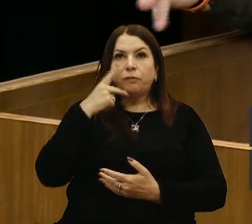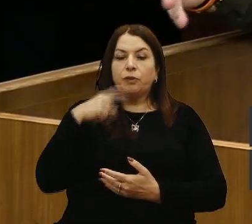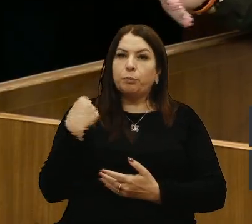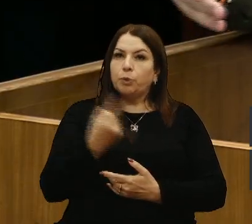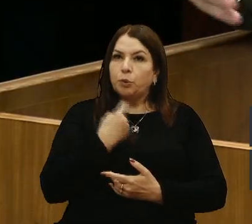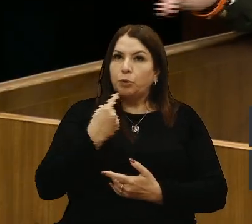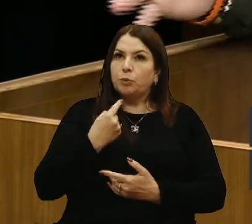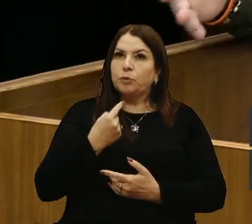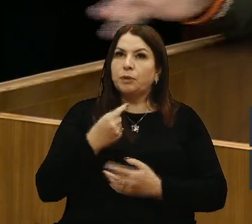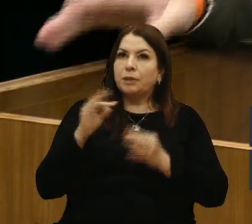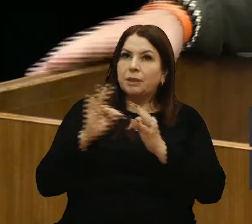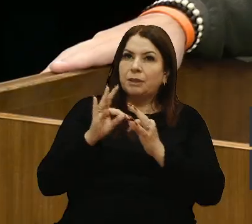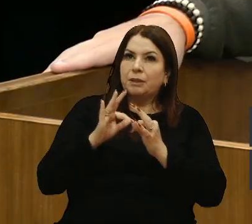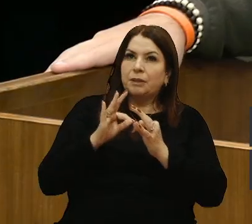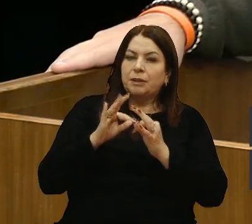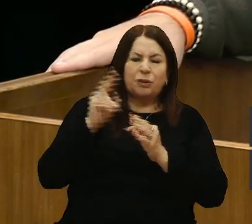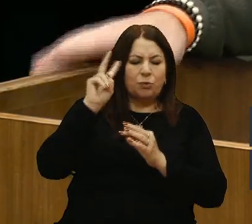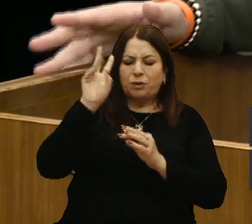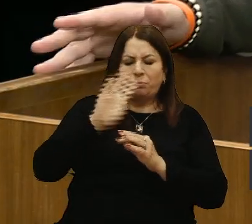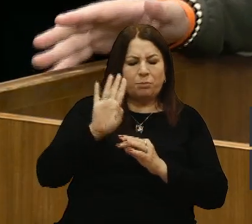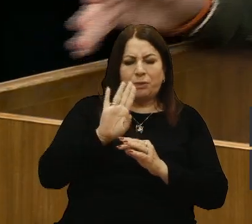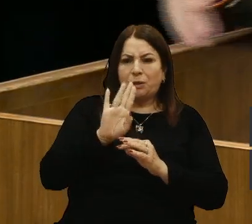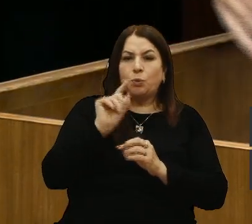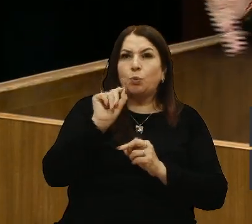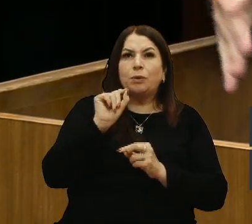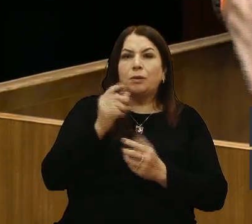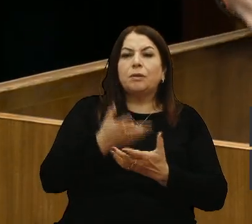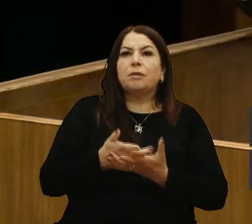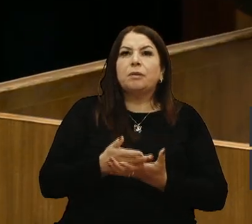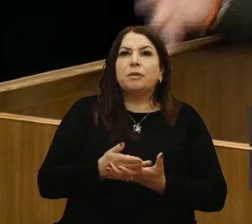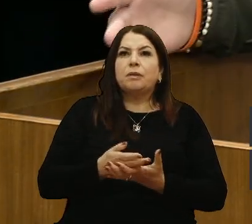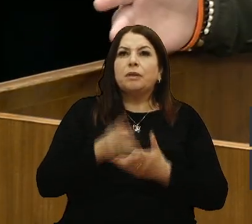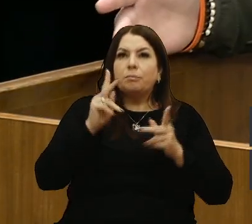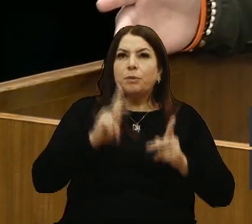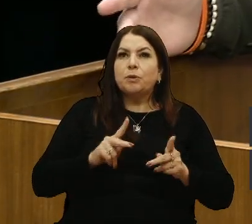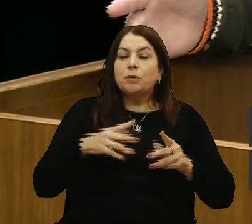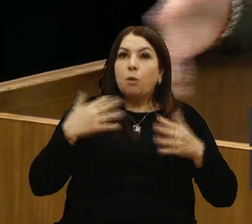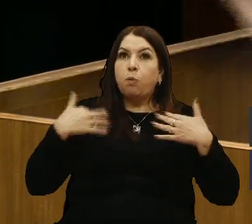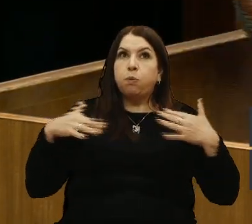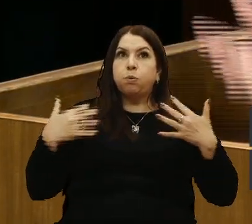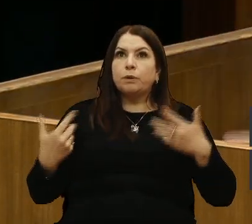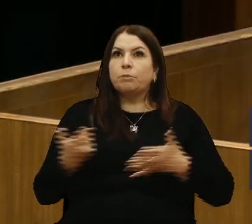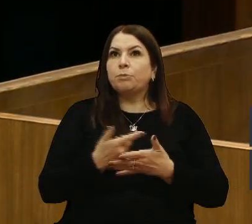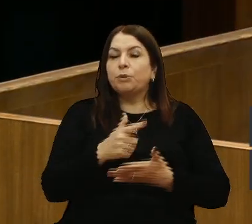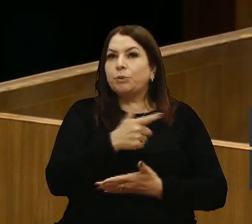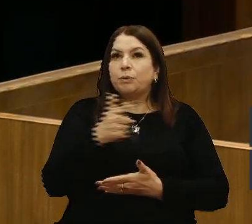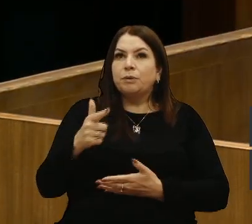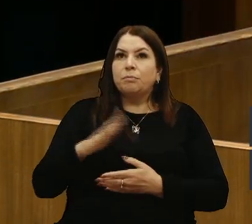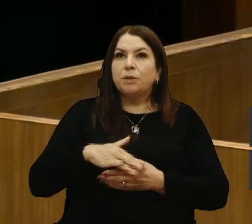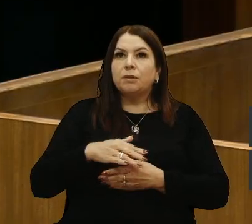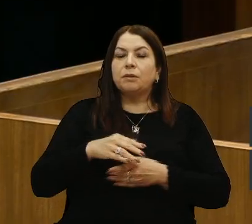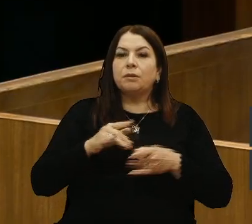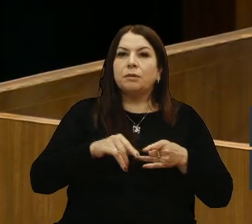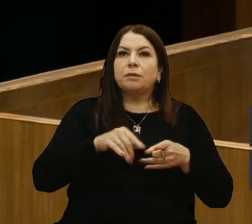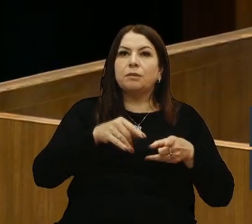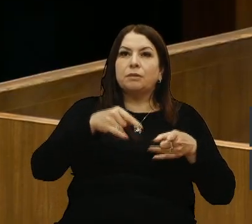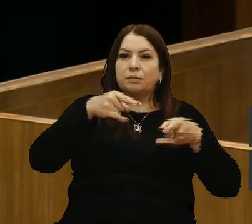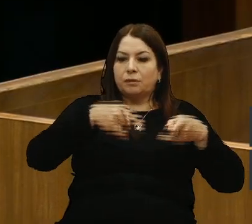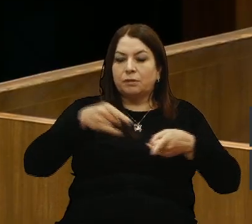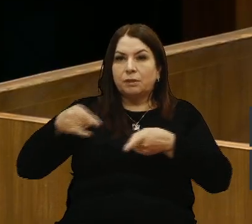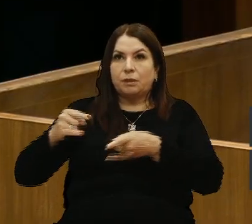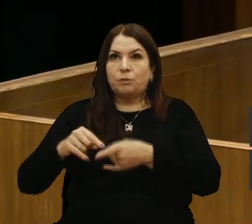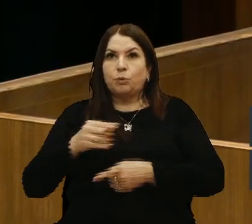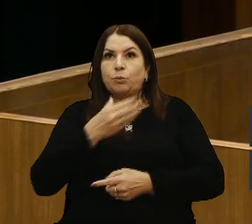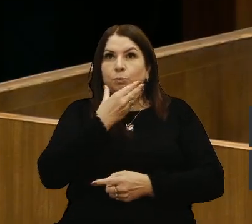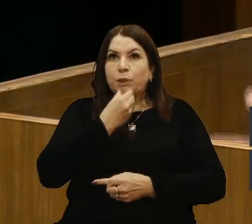nós, os técnicos, agora eu não vou lembrar quem era o que ali, mas o pessoal estava apavorado porque não tem mais leito. Não tinha leito, o